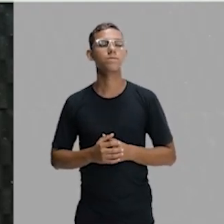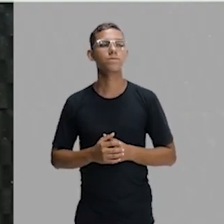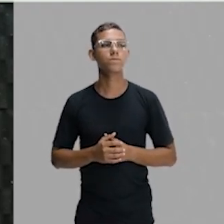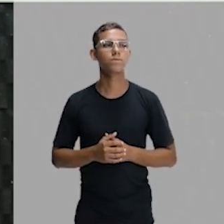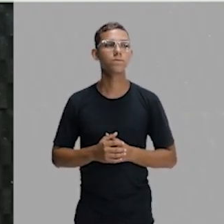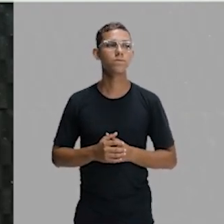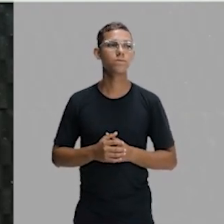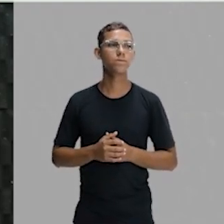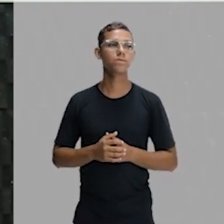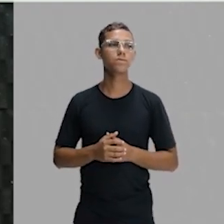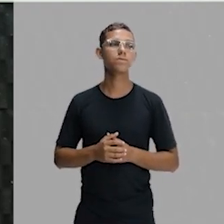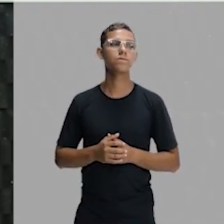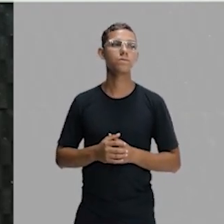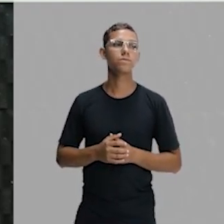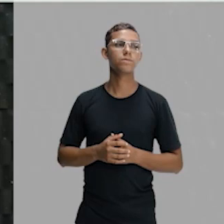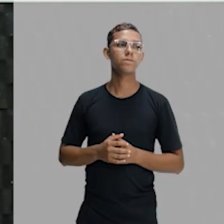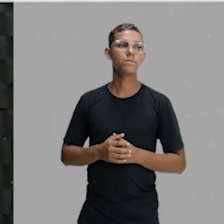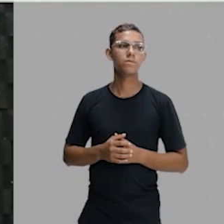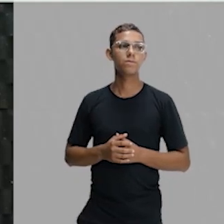milho liso.